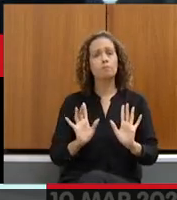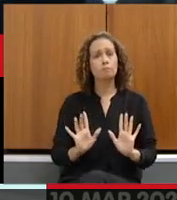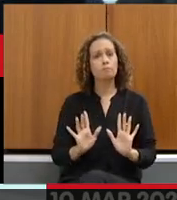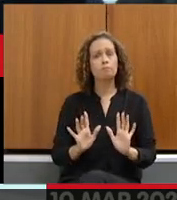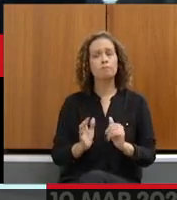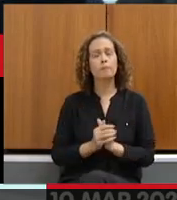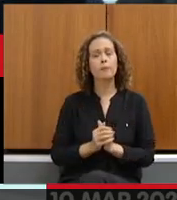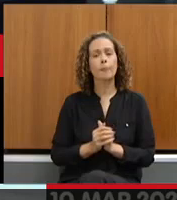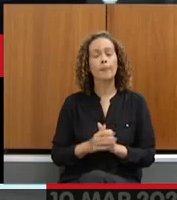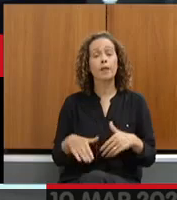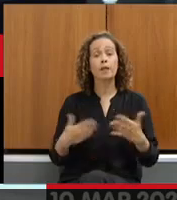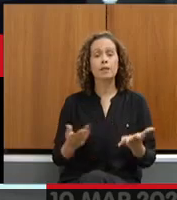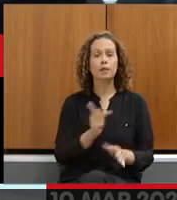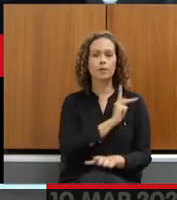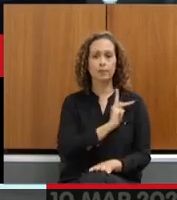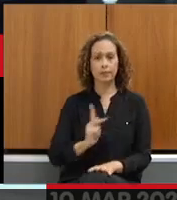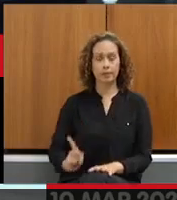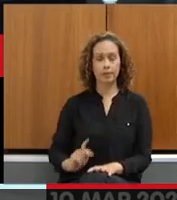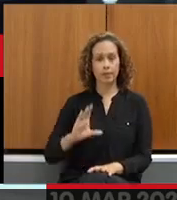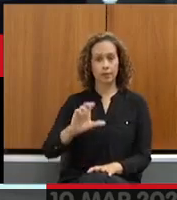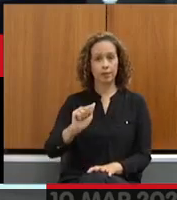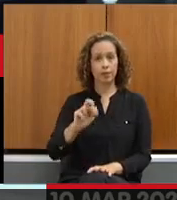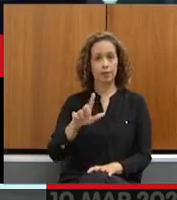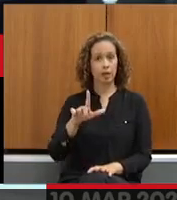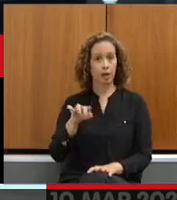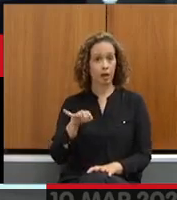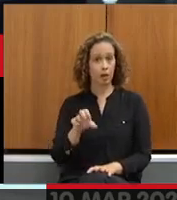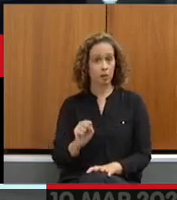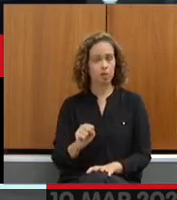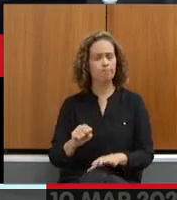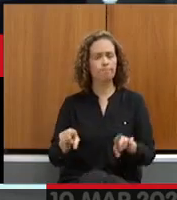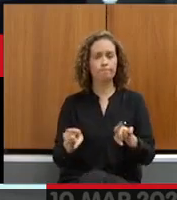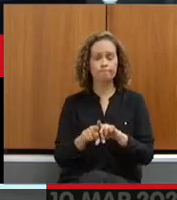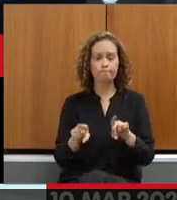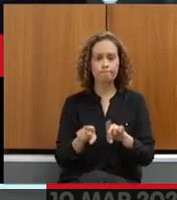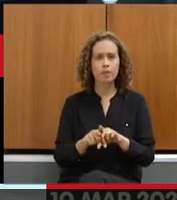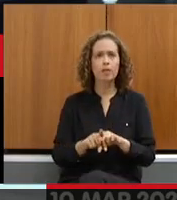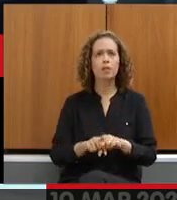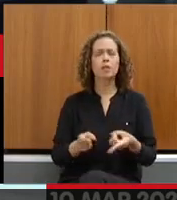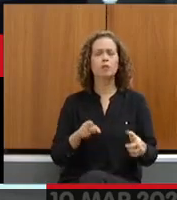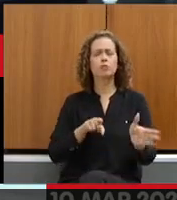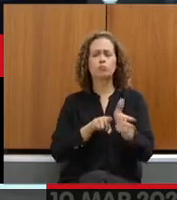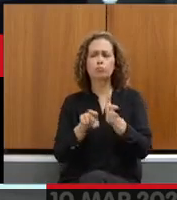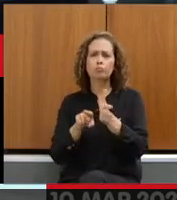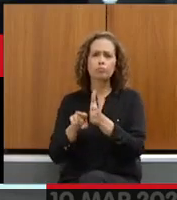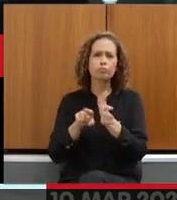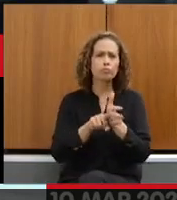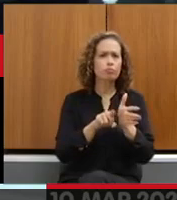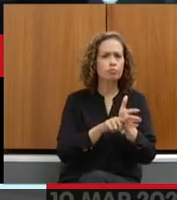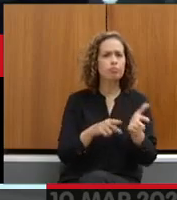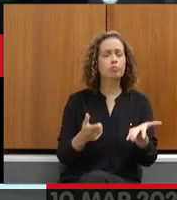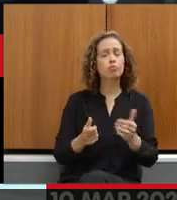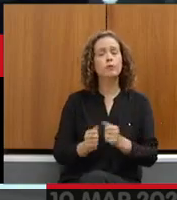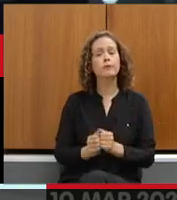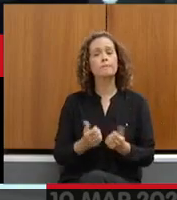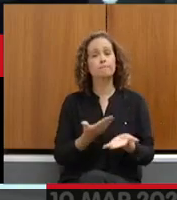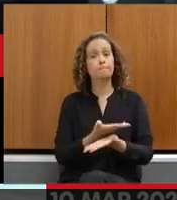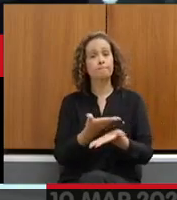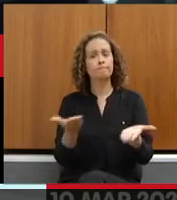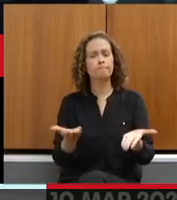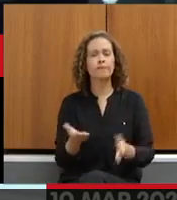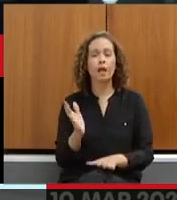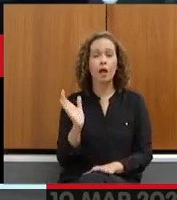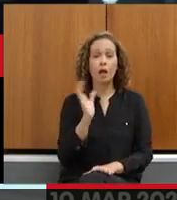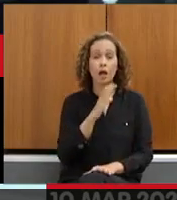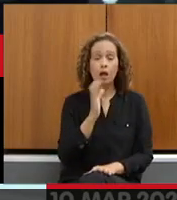do então Presidente Carlos Pimenta fez também questionamentos aqui em outros momentos com a palavra vossa excelência' peço agilidade